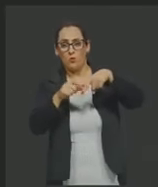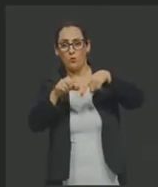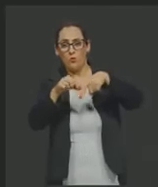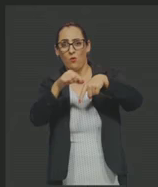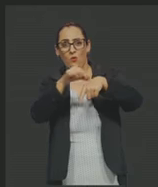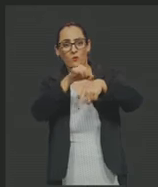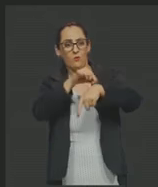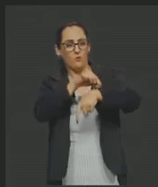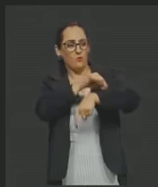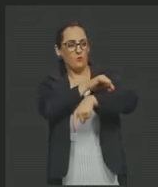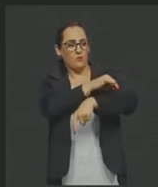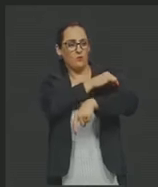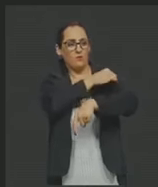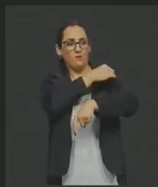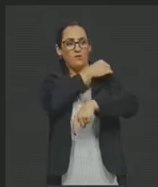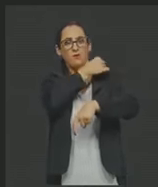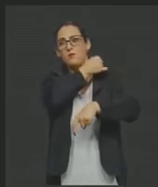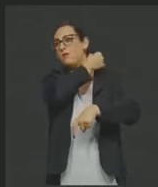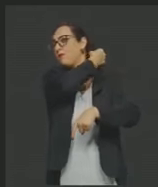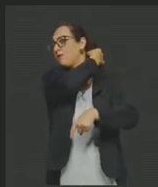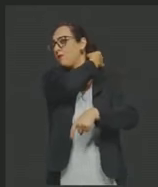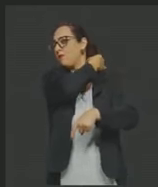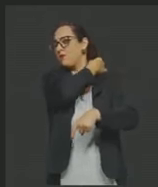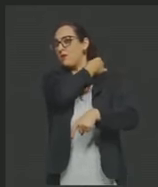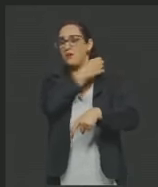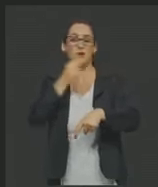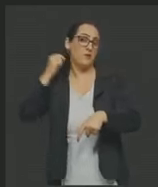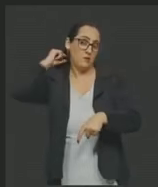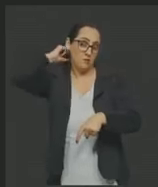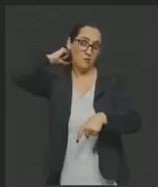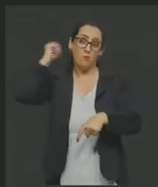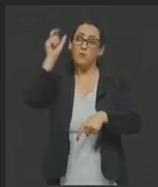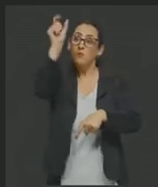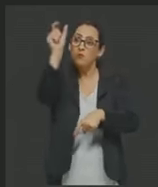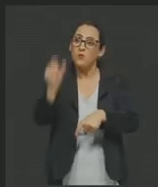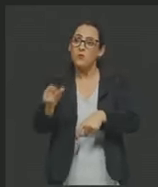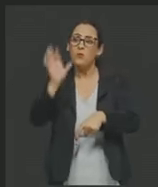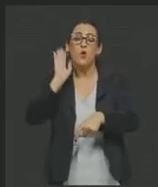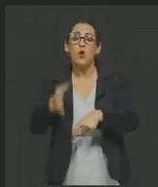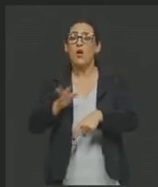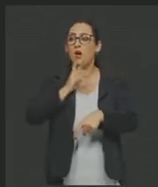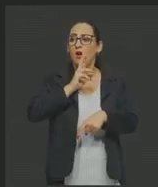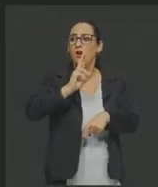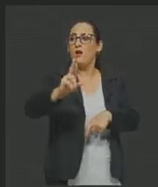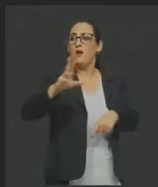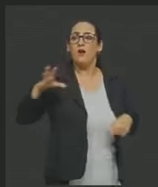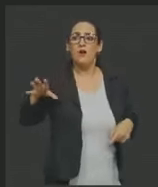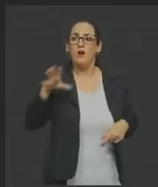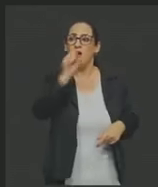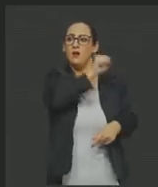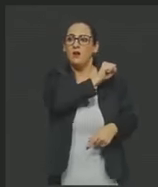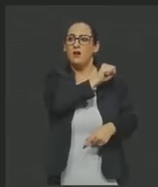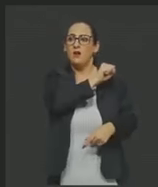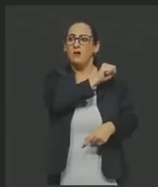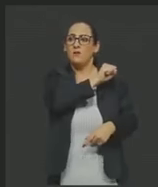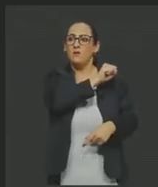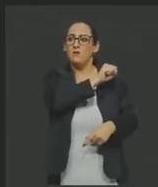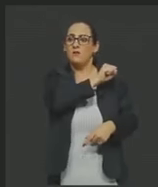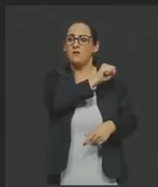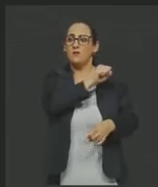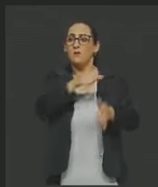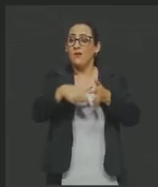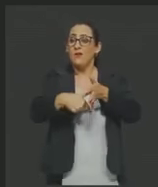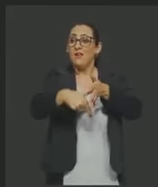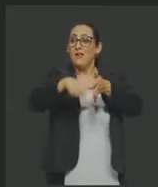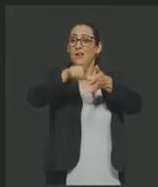sensorial, e então a medula já responde, já manda uma resposta pelo nervo motor,